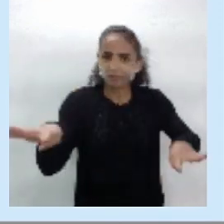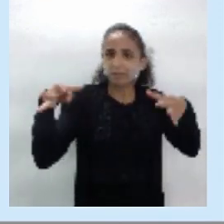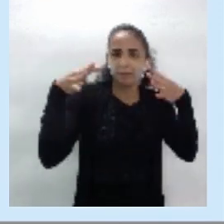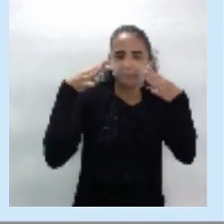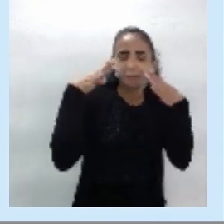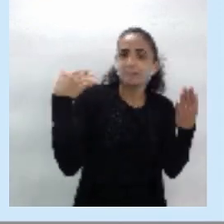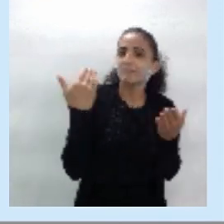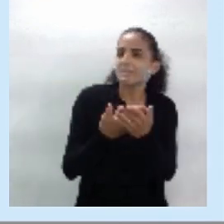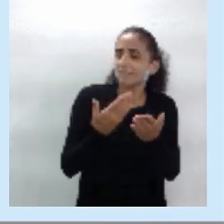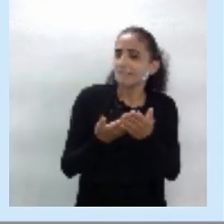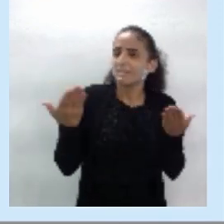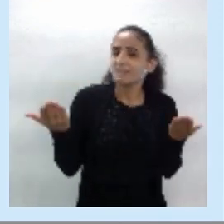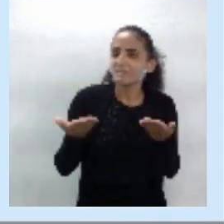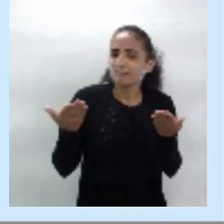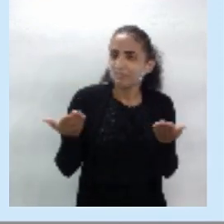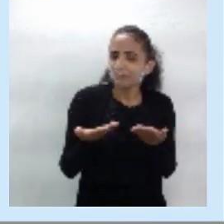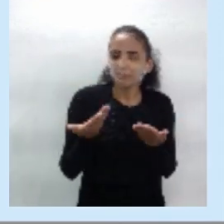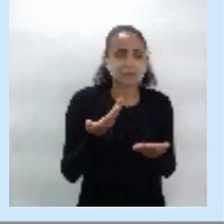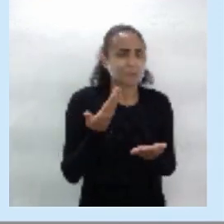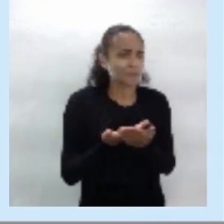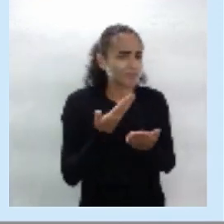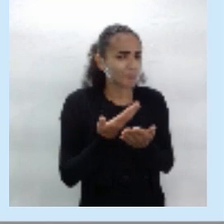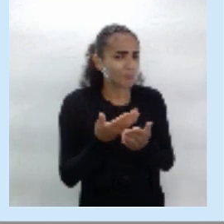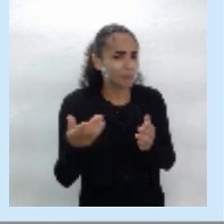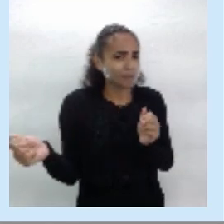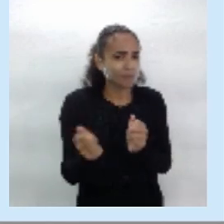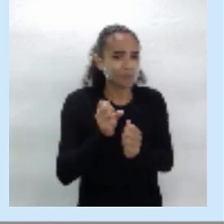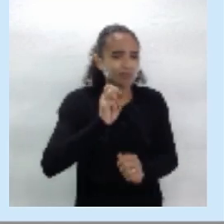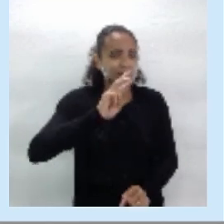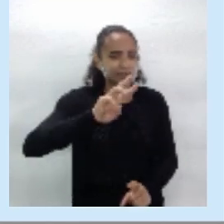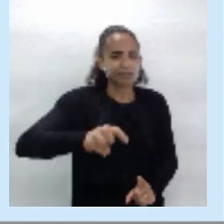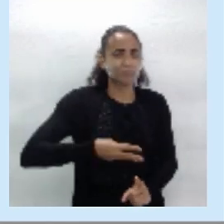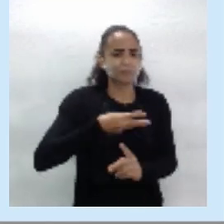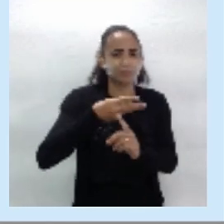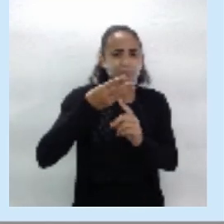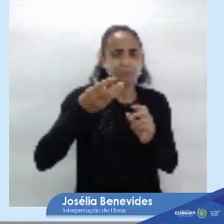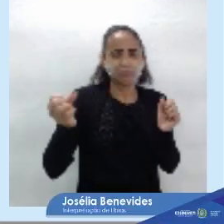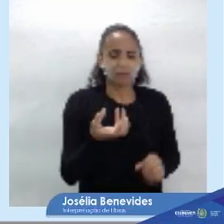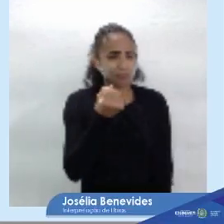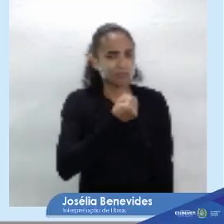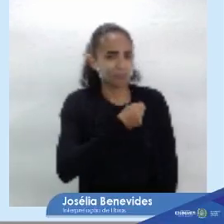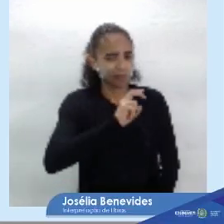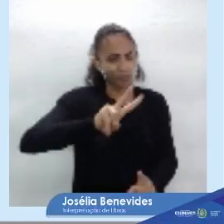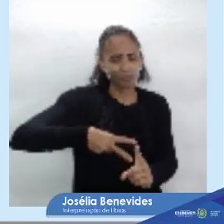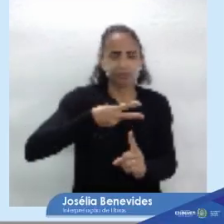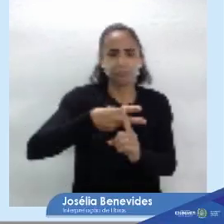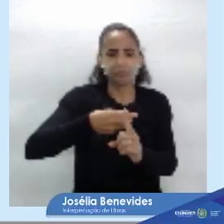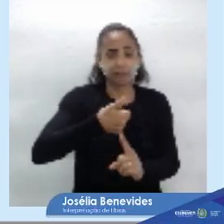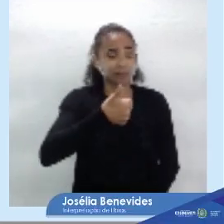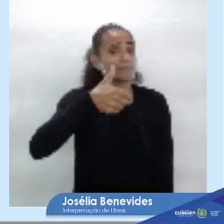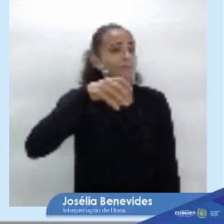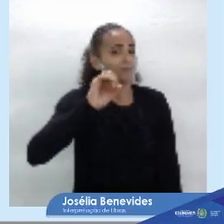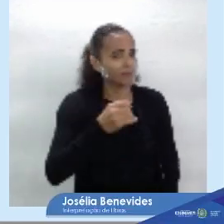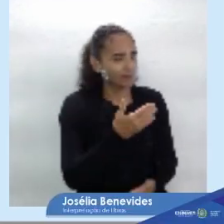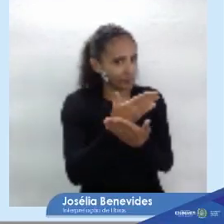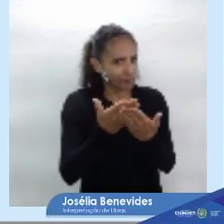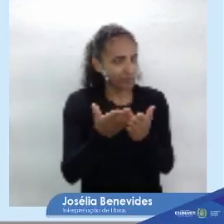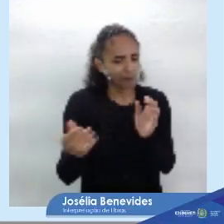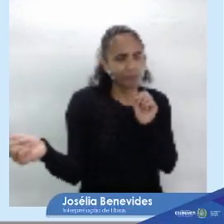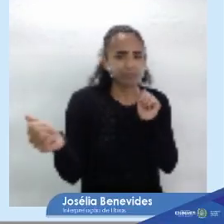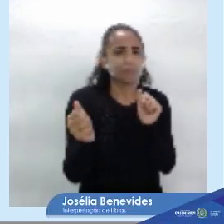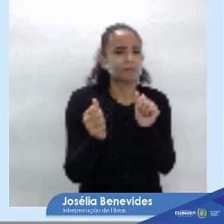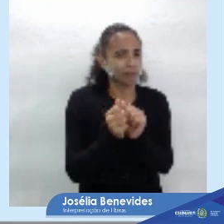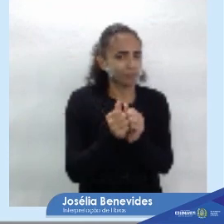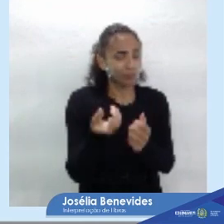atenção nessa aula. Hoje iremos ver a aproximação de potência de números múltiplos de potência de 10, beleza? Então,